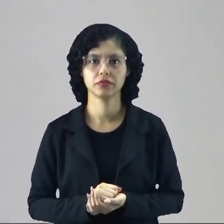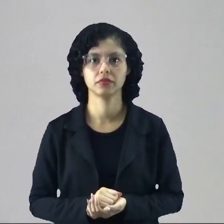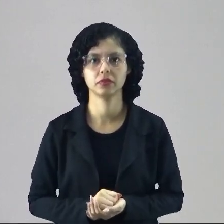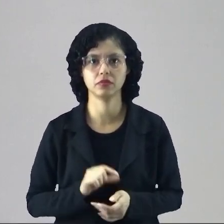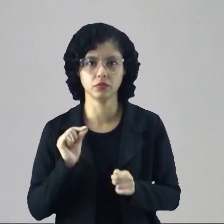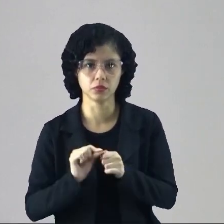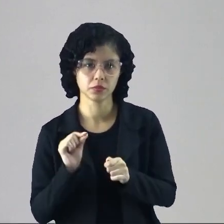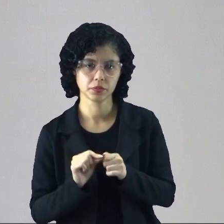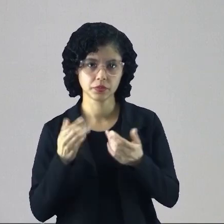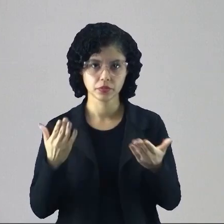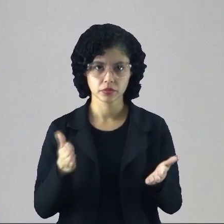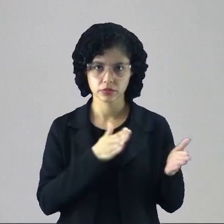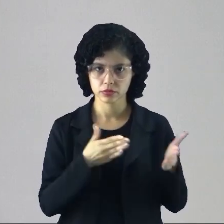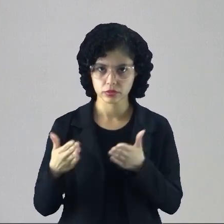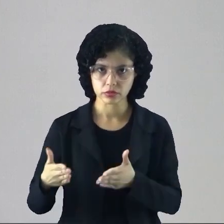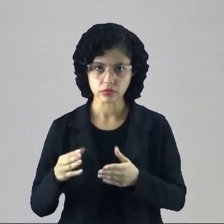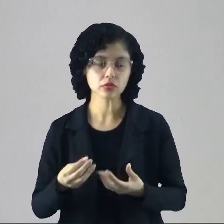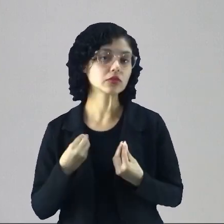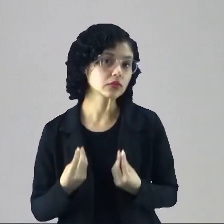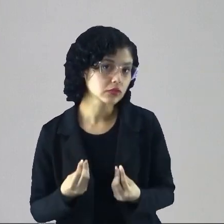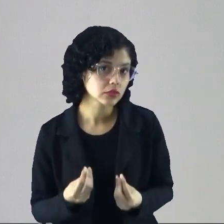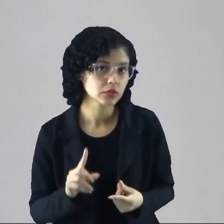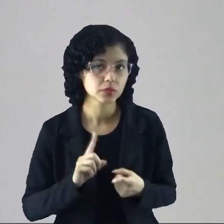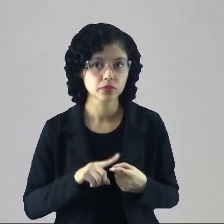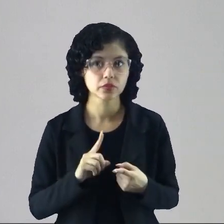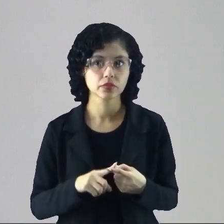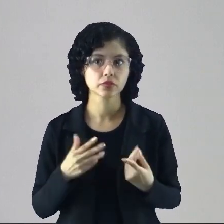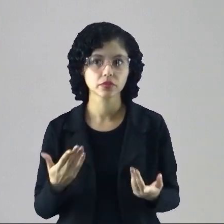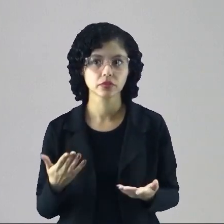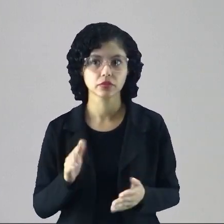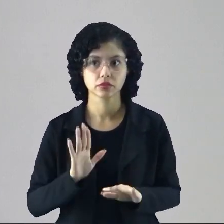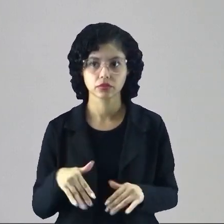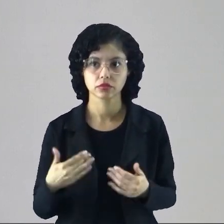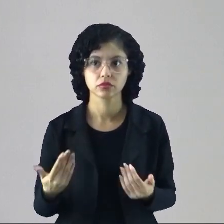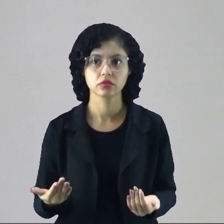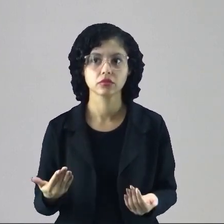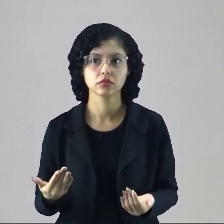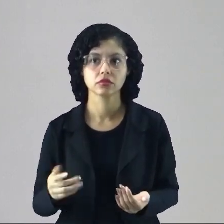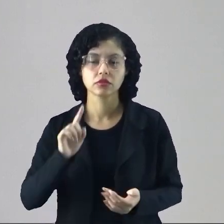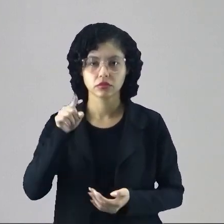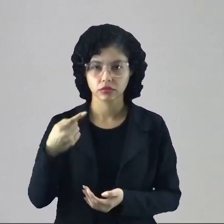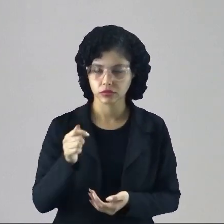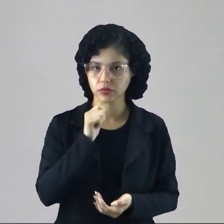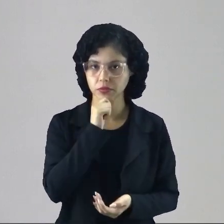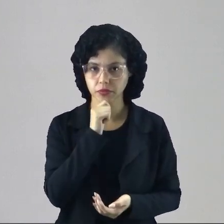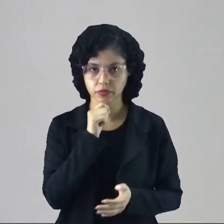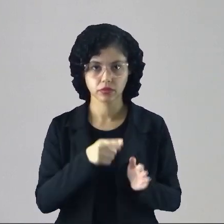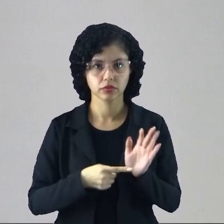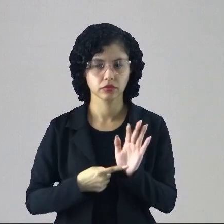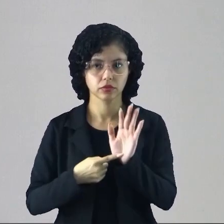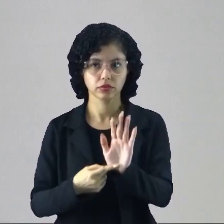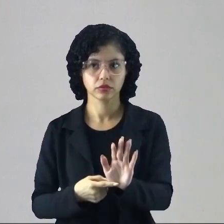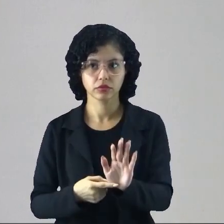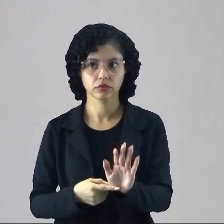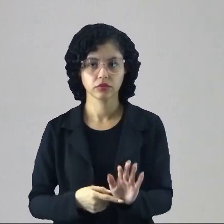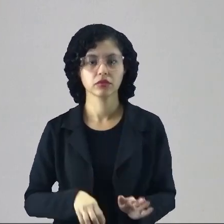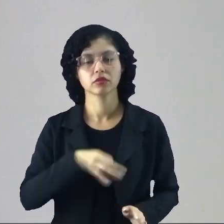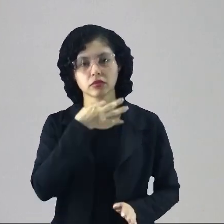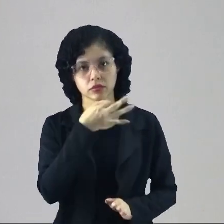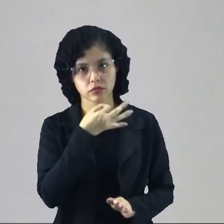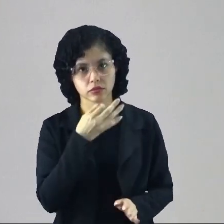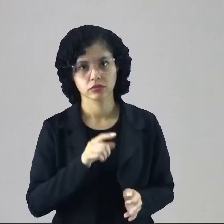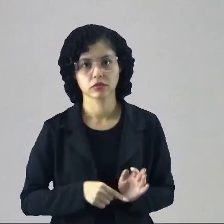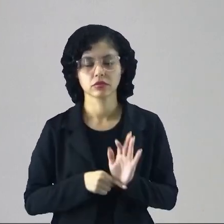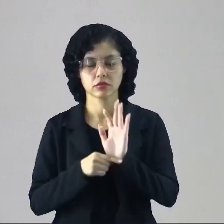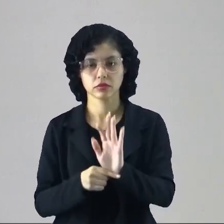solucionado né por meio de que não é aquilo ali vai vai proporcionar essa solução